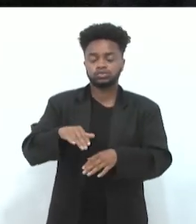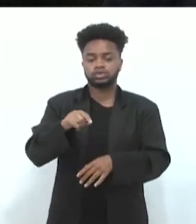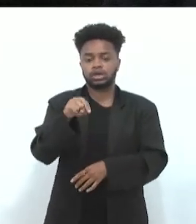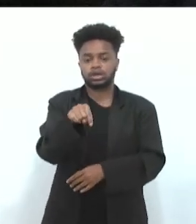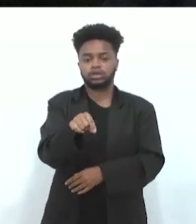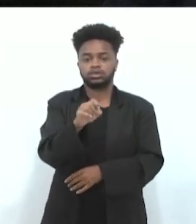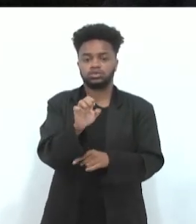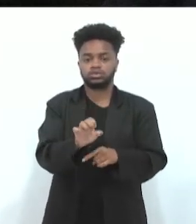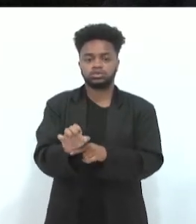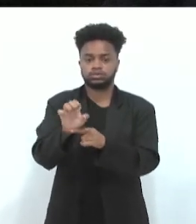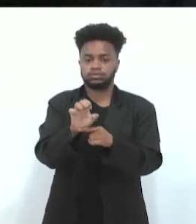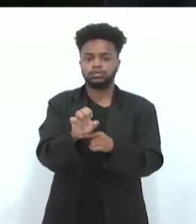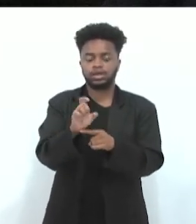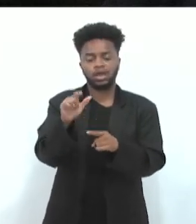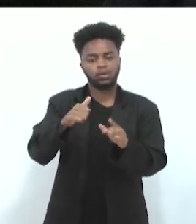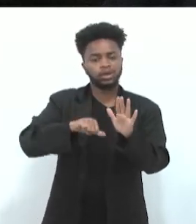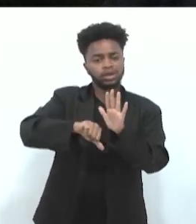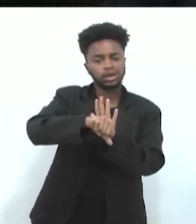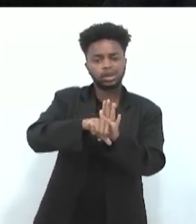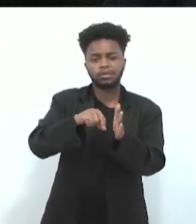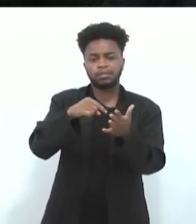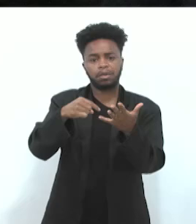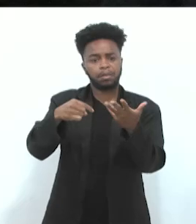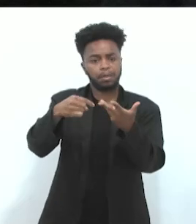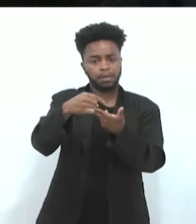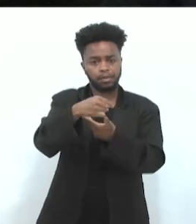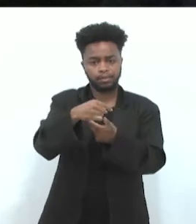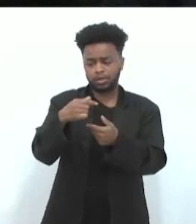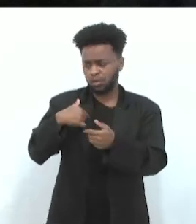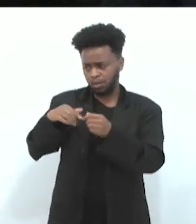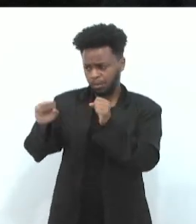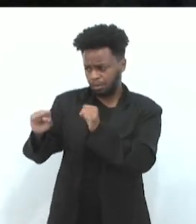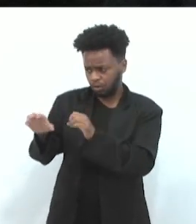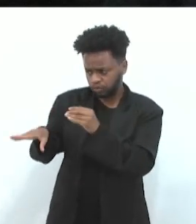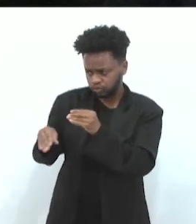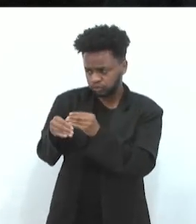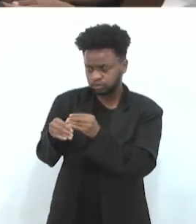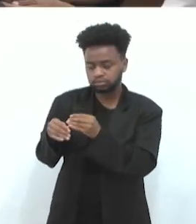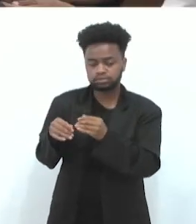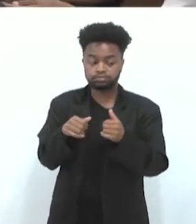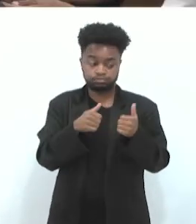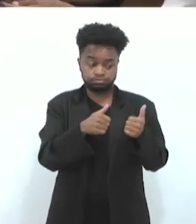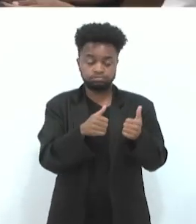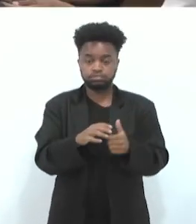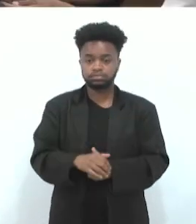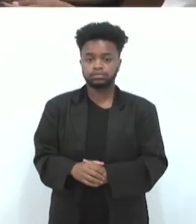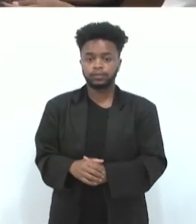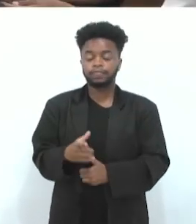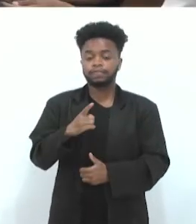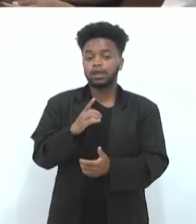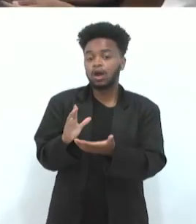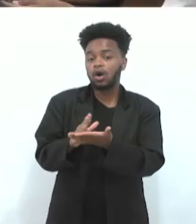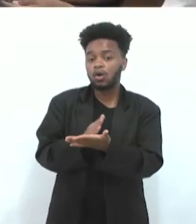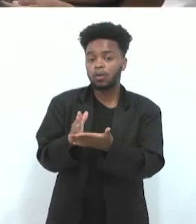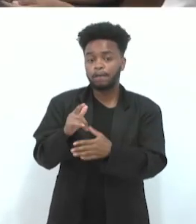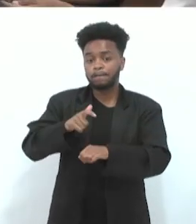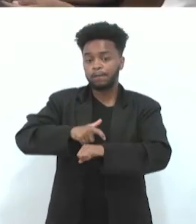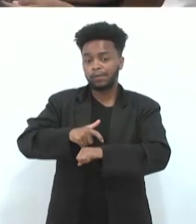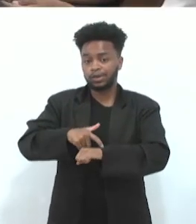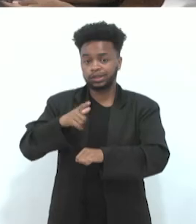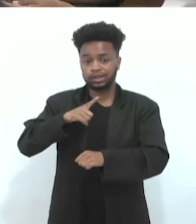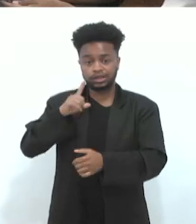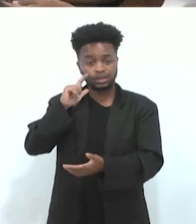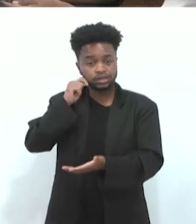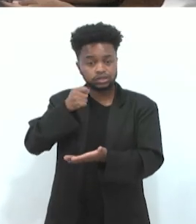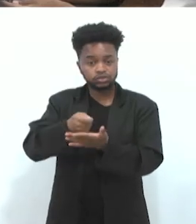enfim, uma série de coisas. Ô Chico, se me permite só um parêntese. Em alguns momentos que tiveram decisões do Tribunal de Justiça duras contra parlamentar